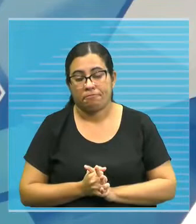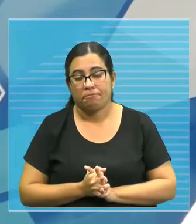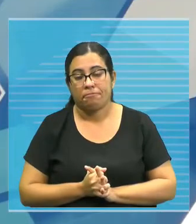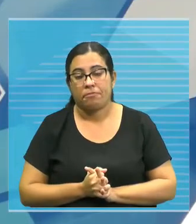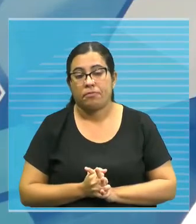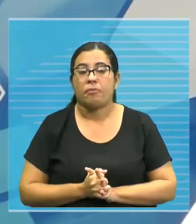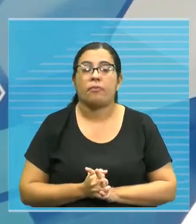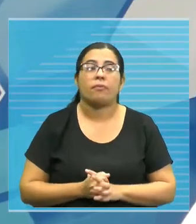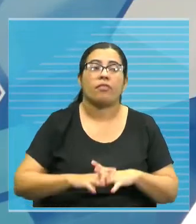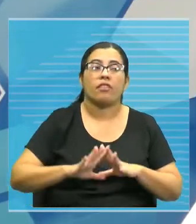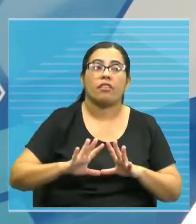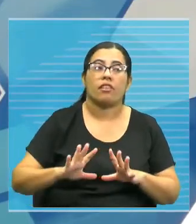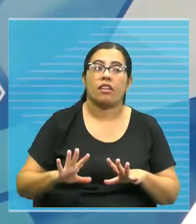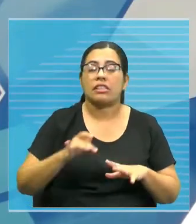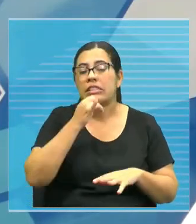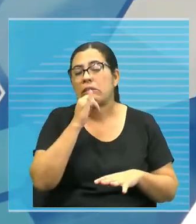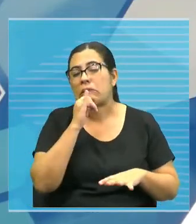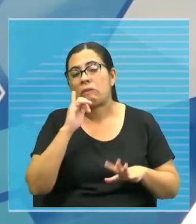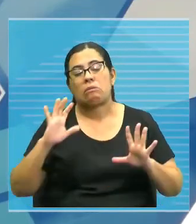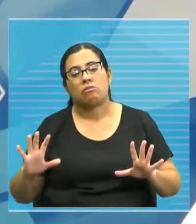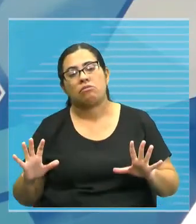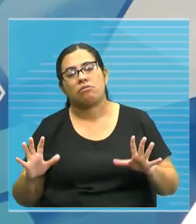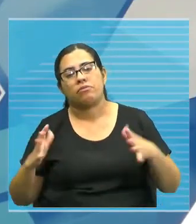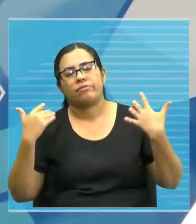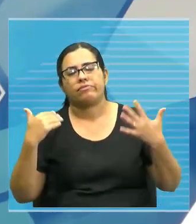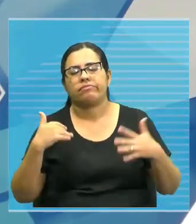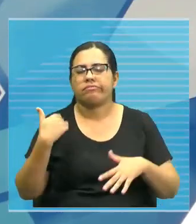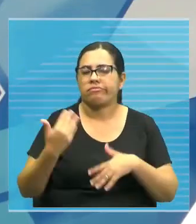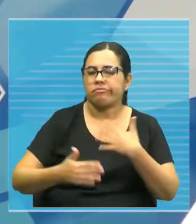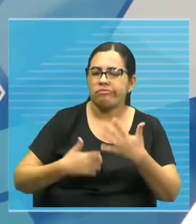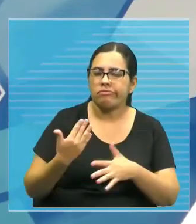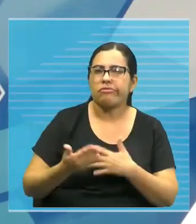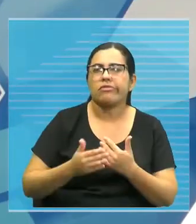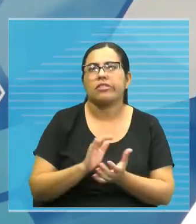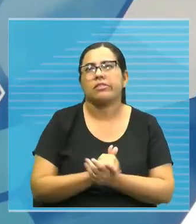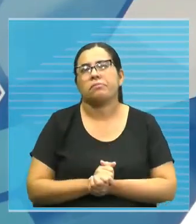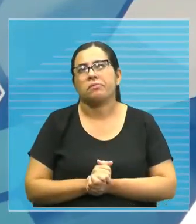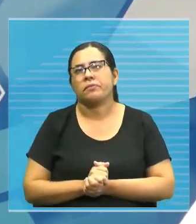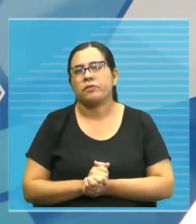quando você, ao longo de um determinado dia,